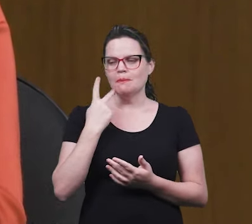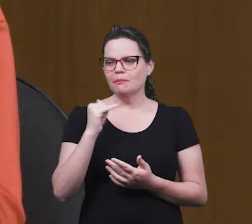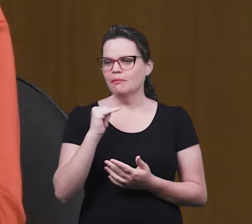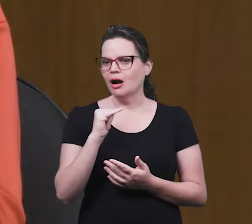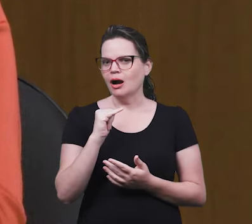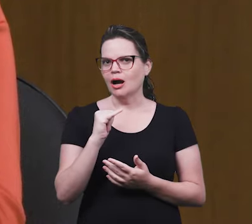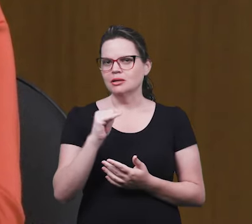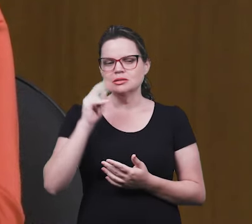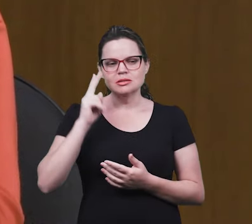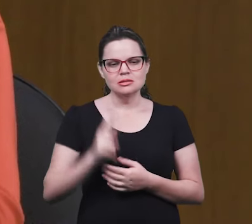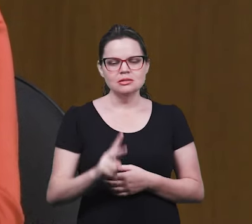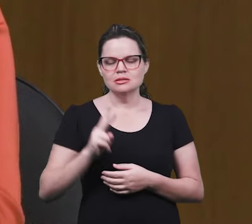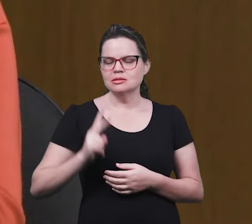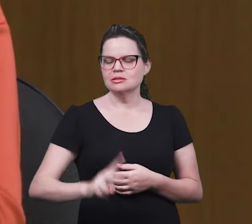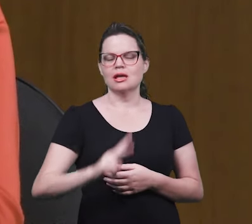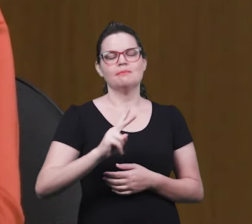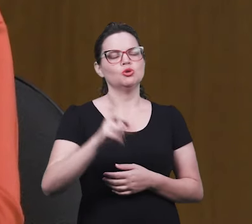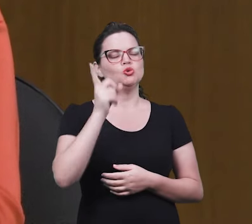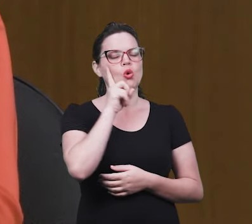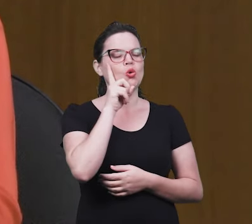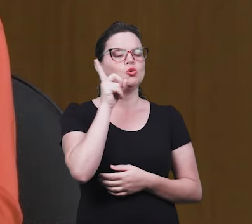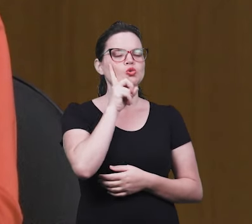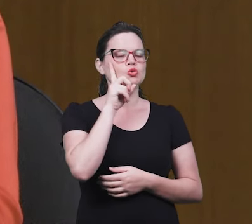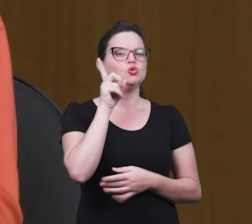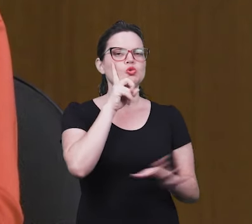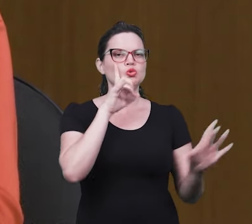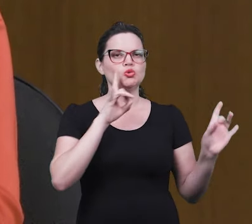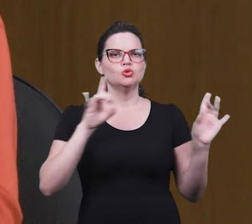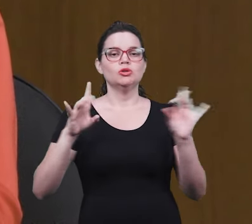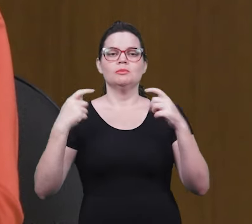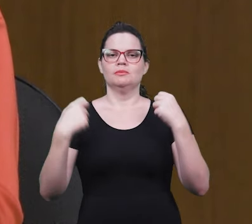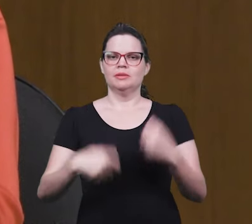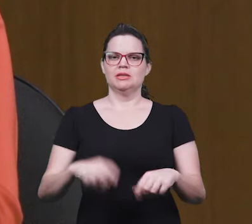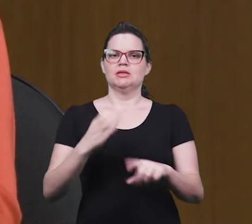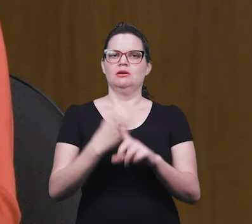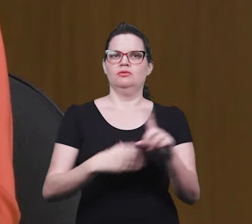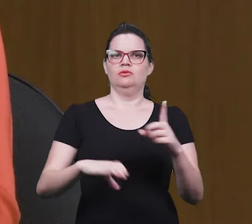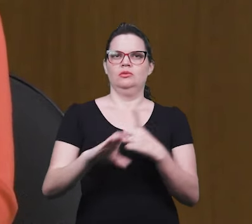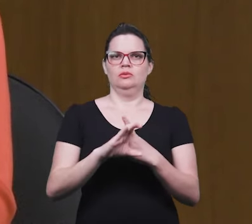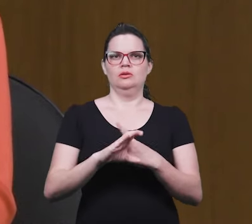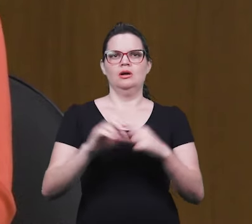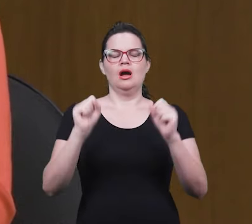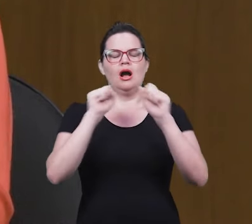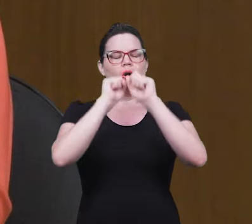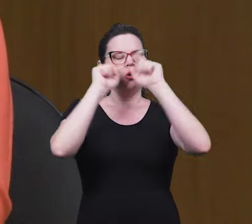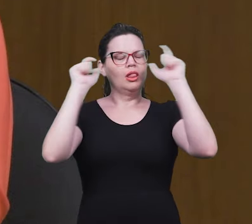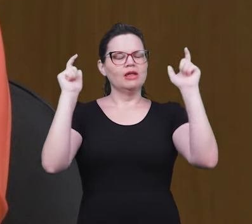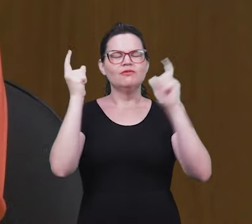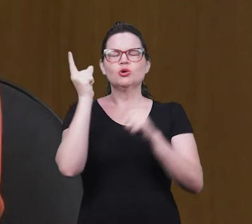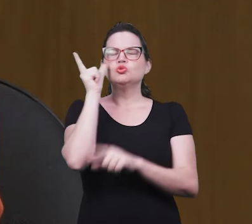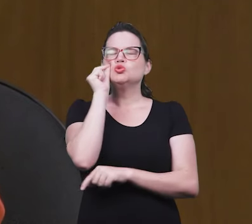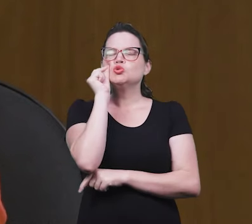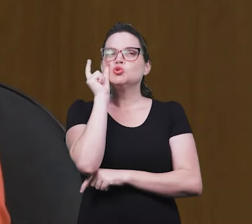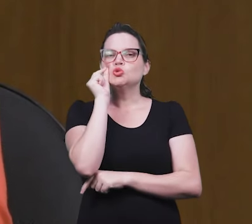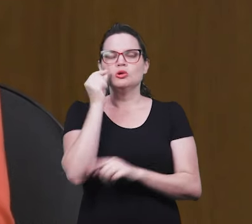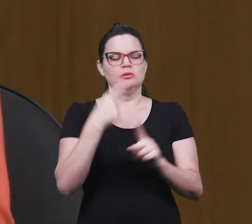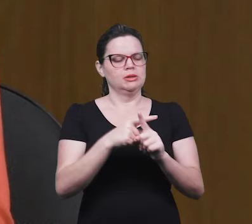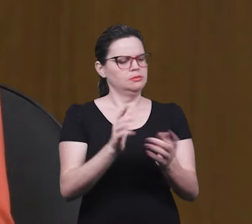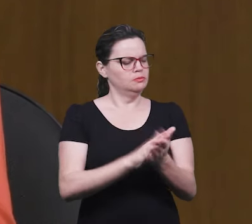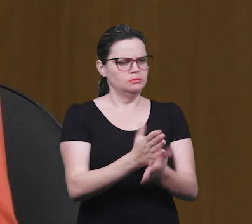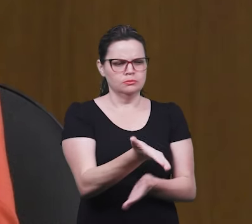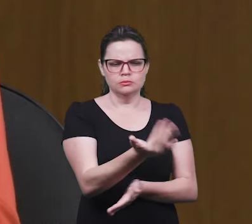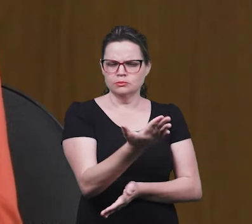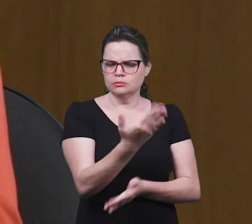deixava, nem todos os dias nós tínhamos que fazer o culto. Levantávamos com sono, mas ele persistia